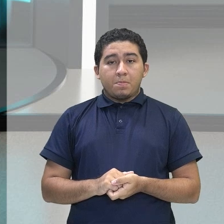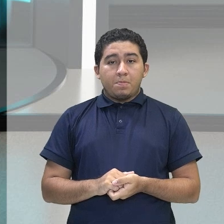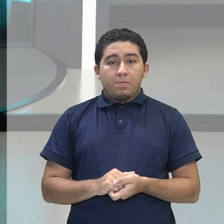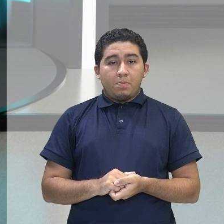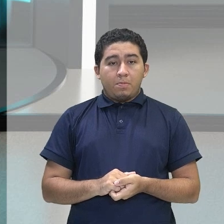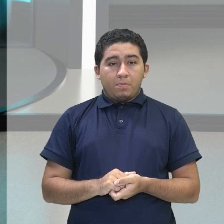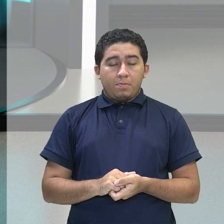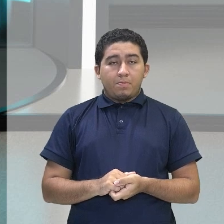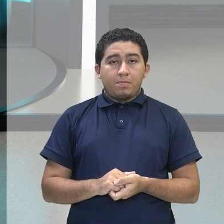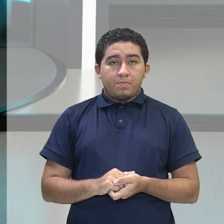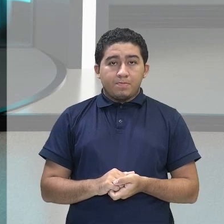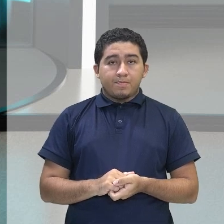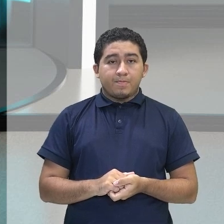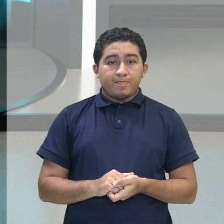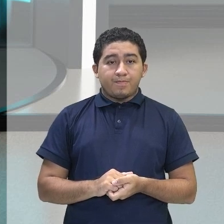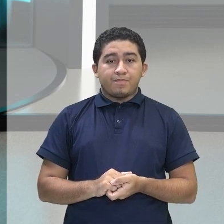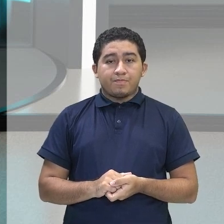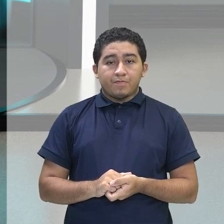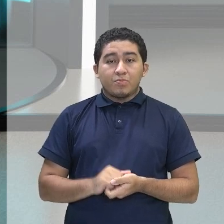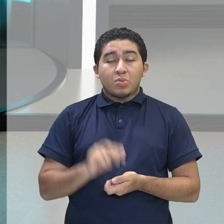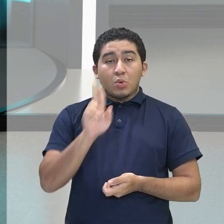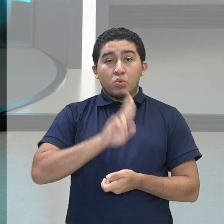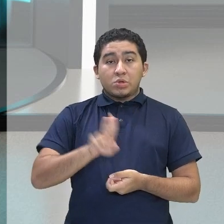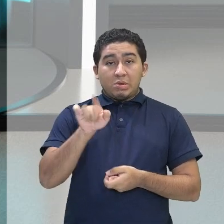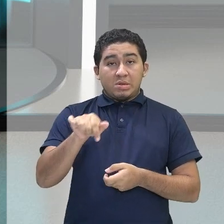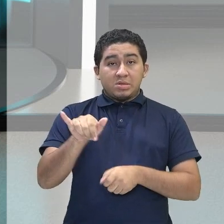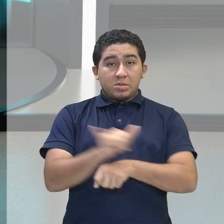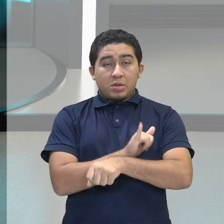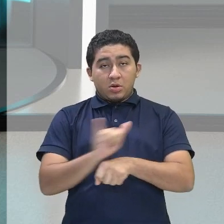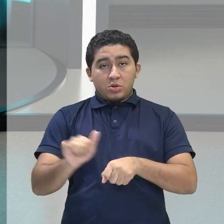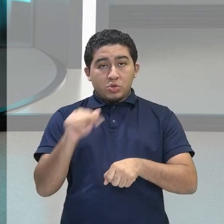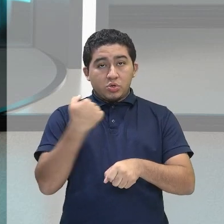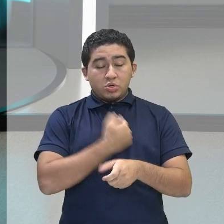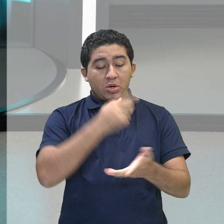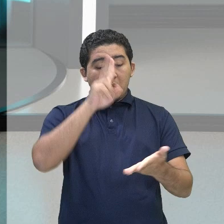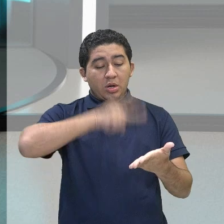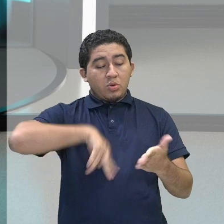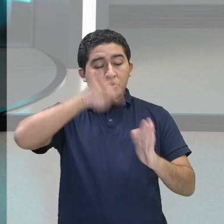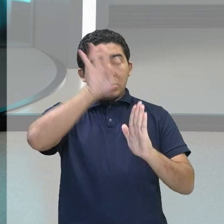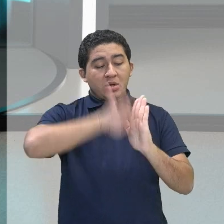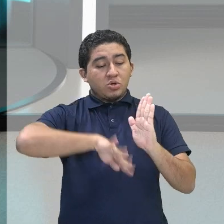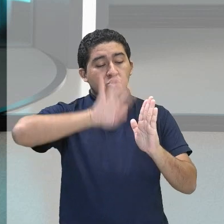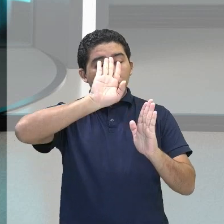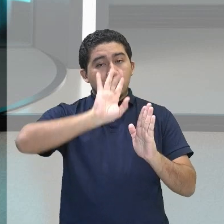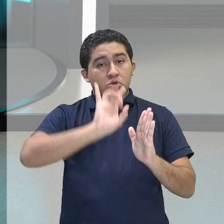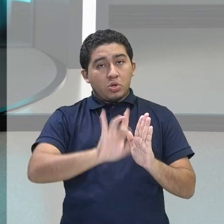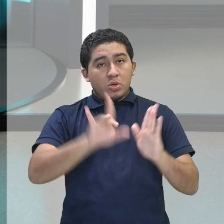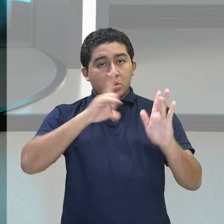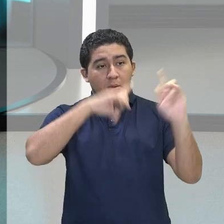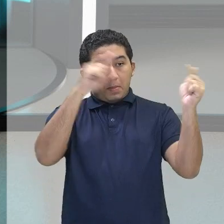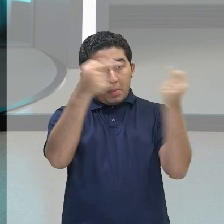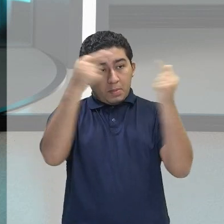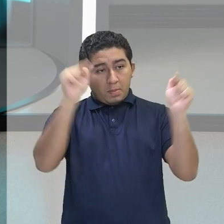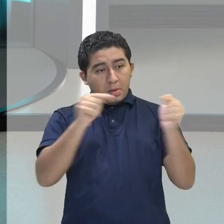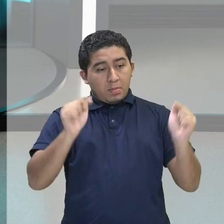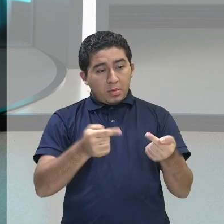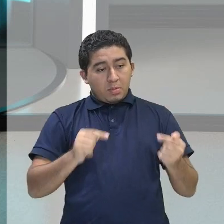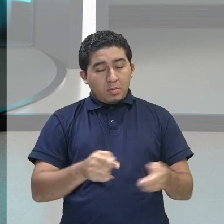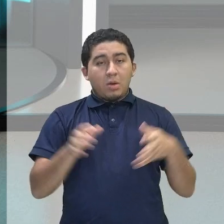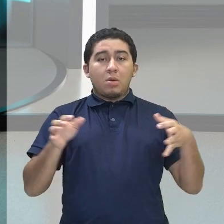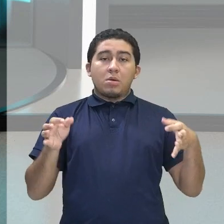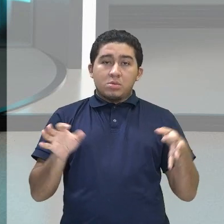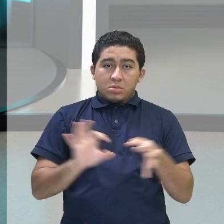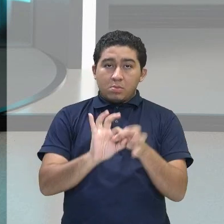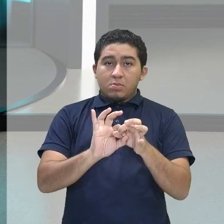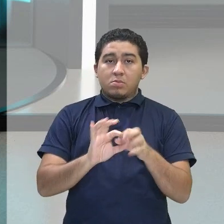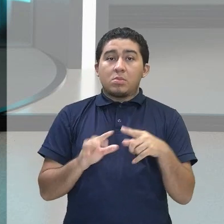através delas, a gente bate o olho assim rapidamente e só vai confirmando. Você não precisa ficar marcando como eu marquei. Por que a